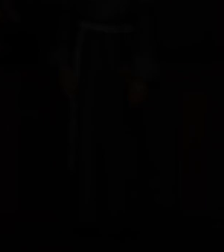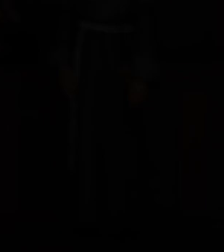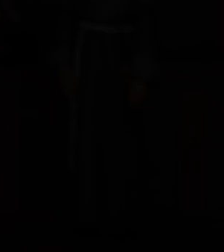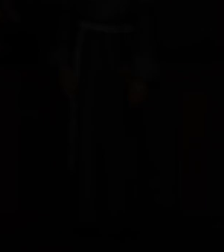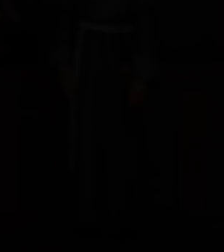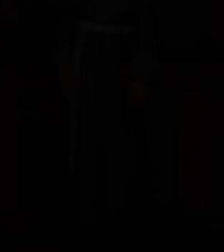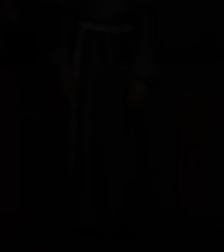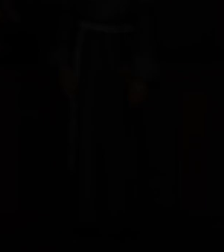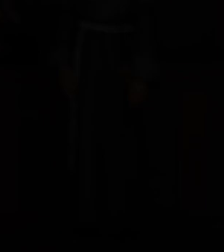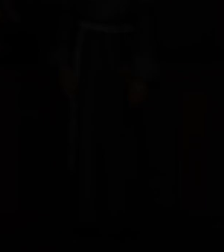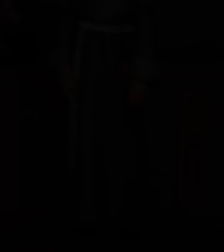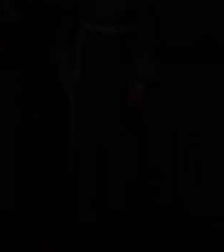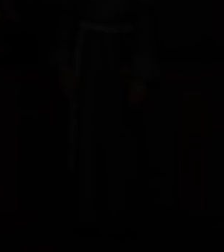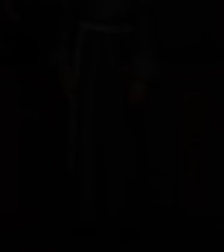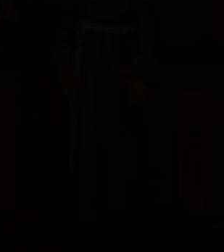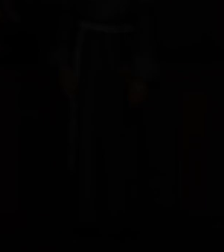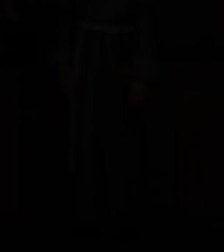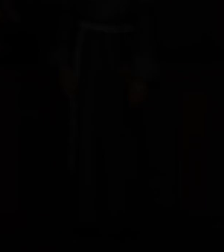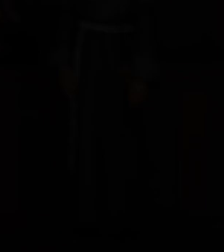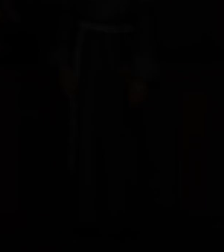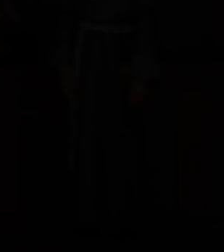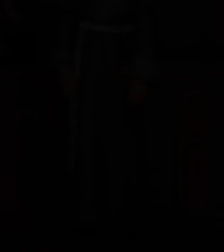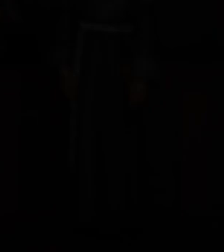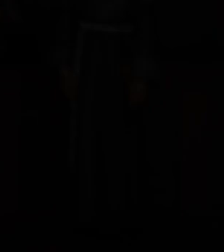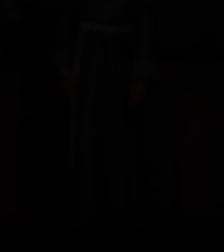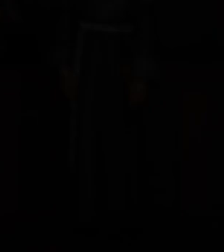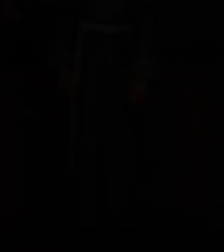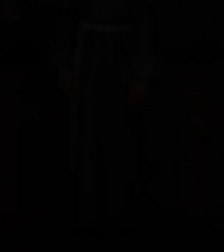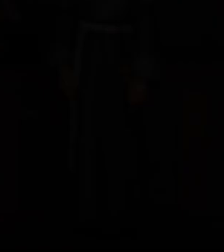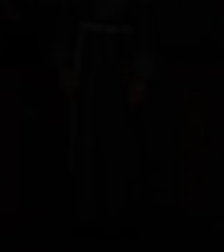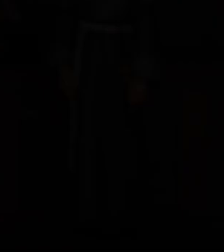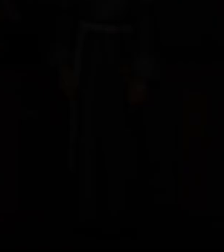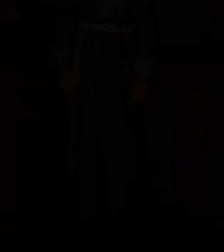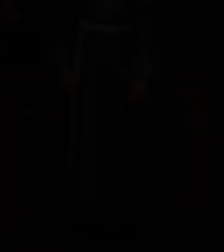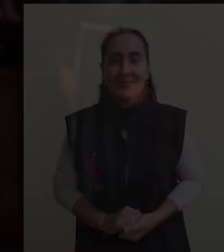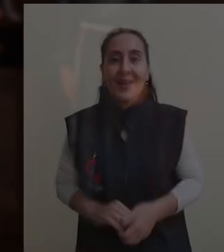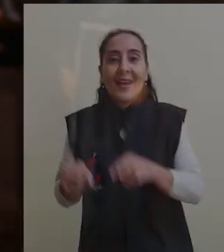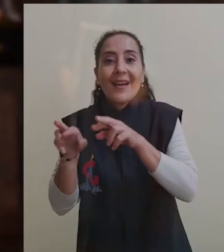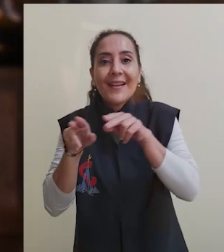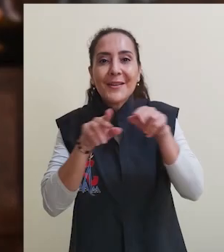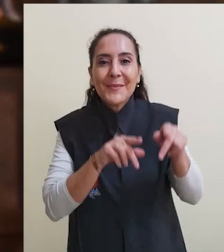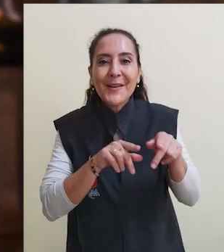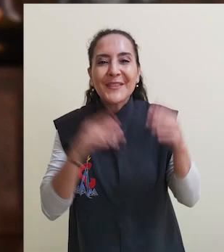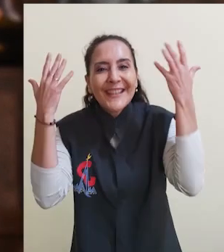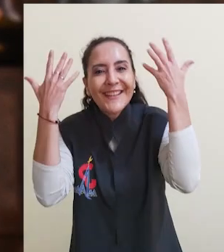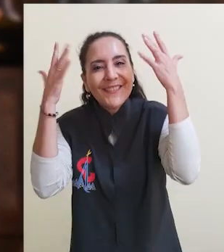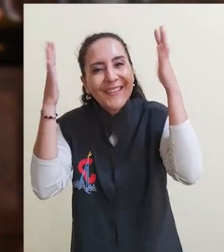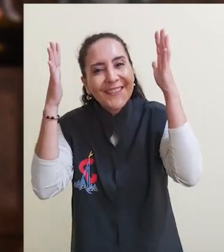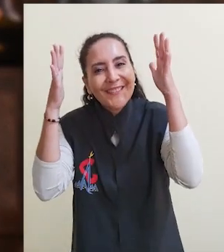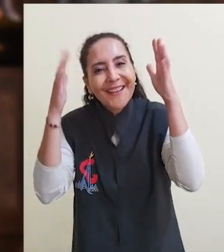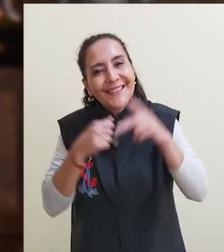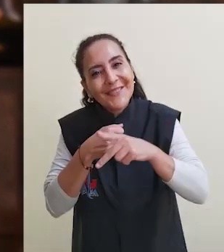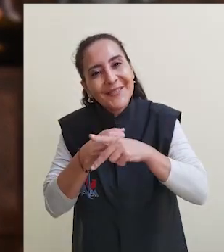terra será desligado nos céus. Palavra da salvação. Glória a vós, Senhor. Irmãos e irmãs, viva